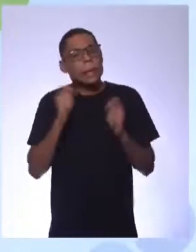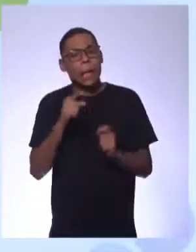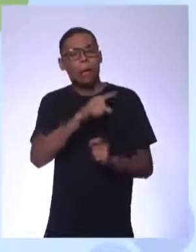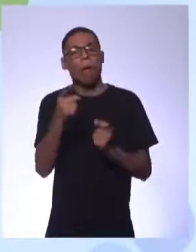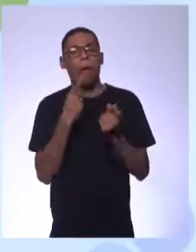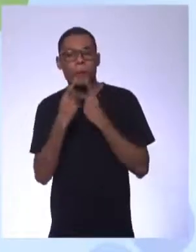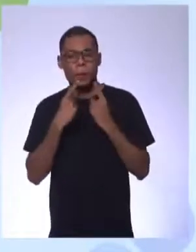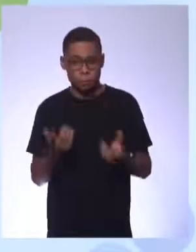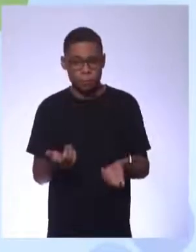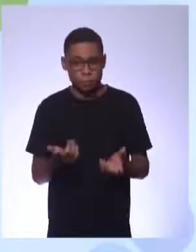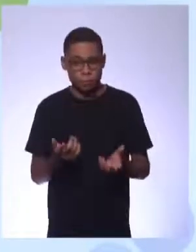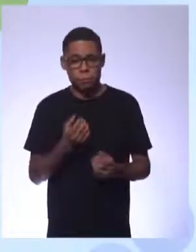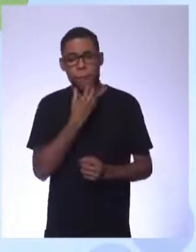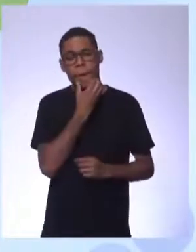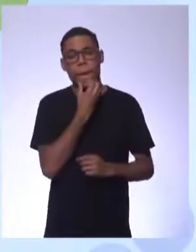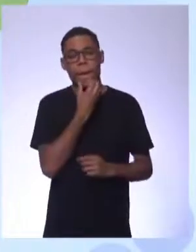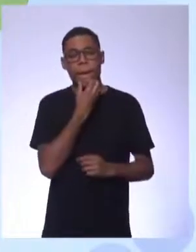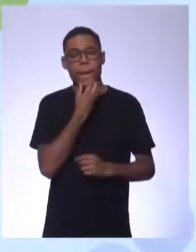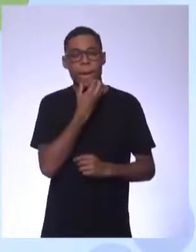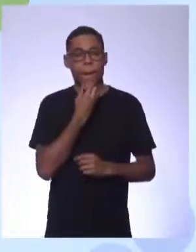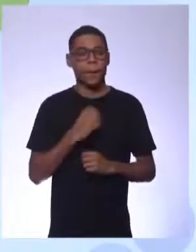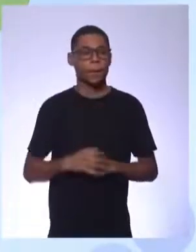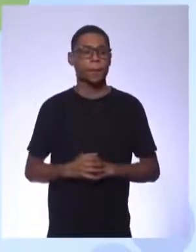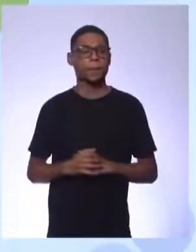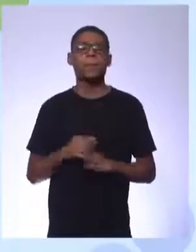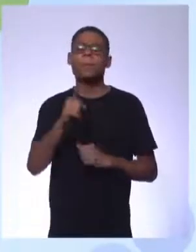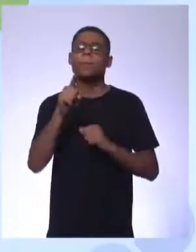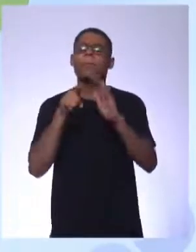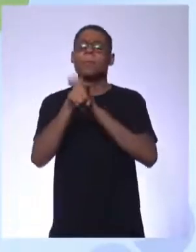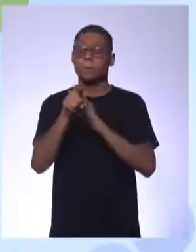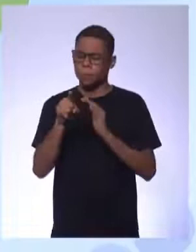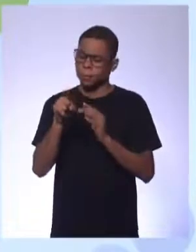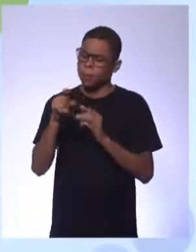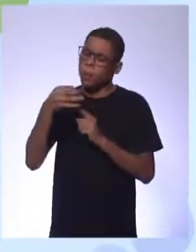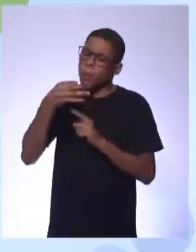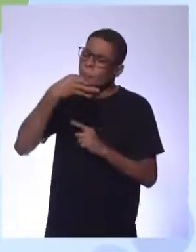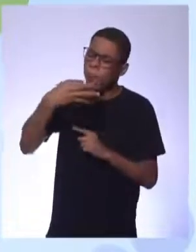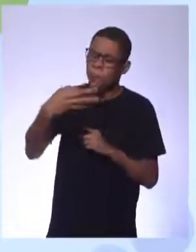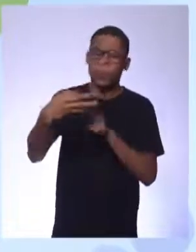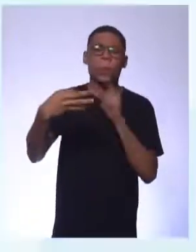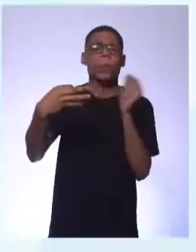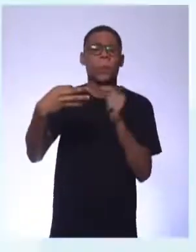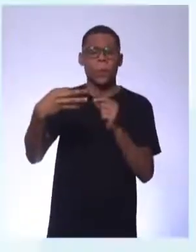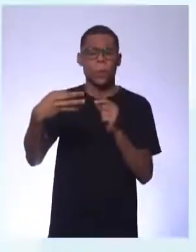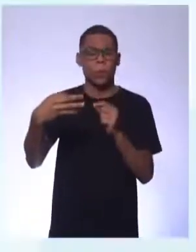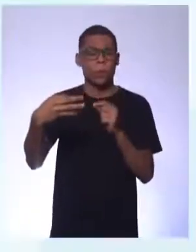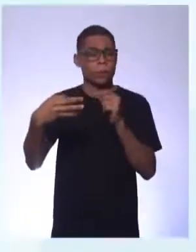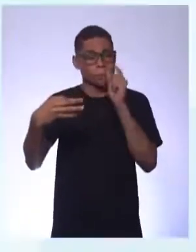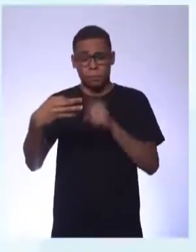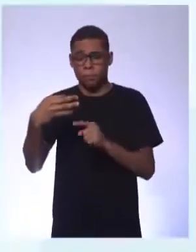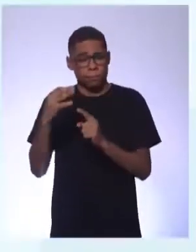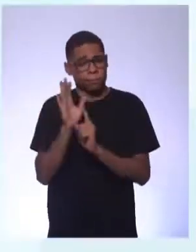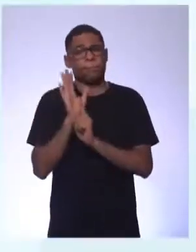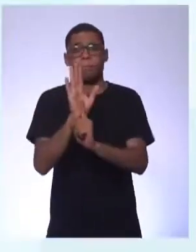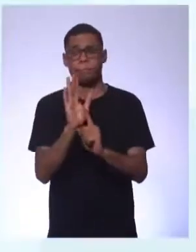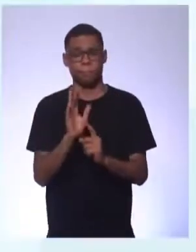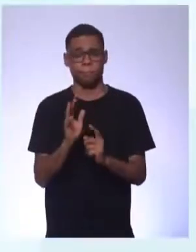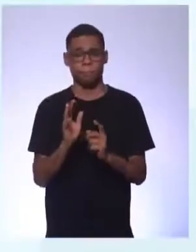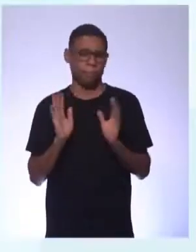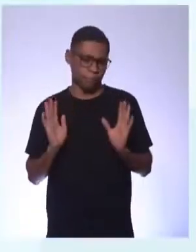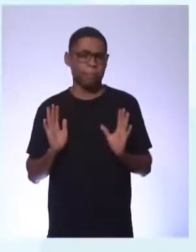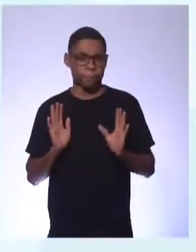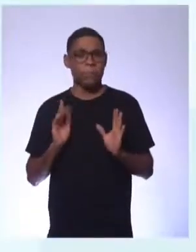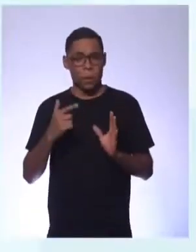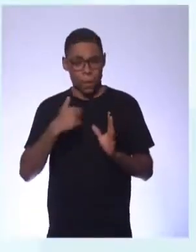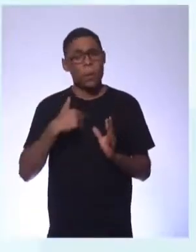questionamento, né? Então, aí eu chego e pergunto, o que é uma opinião? Uma opinião é um posicionamento. Uma opinião é um posicionamento. Eu